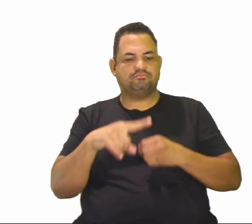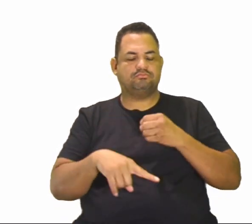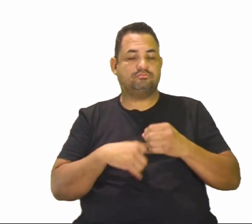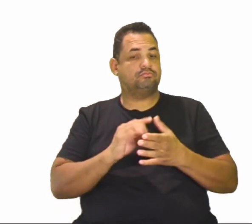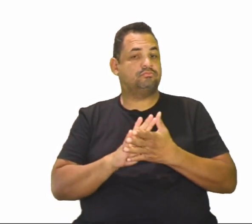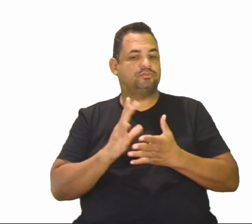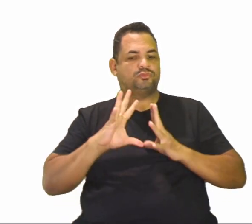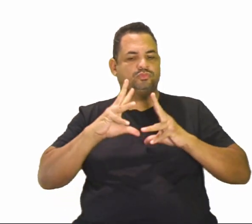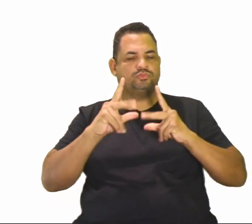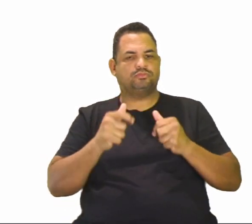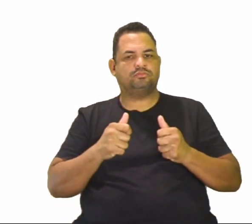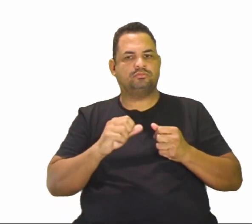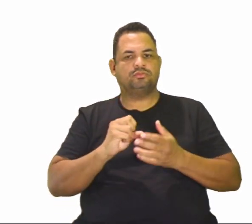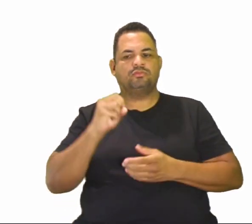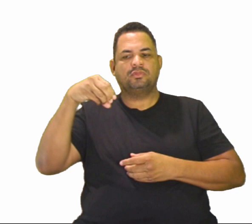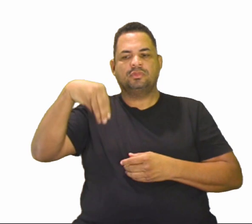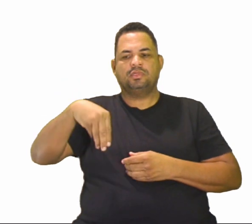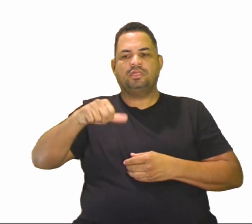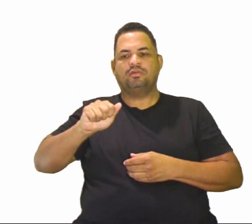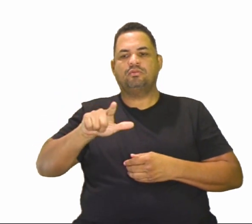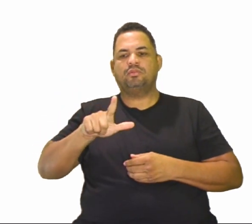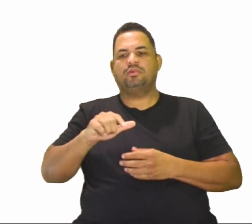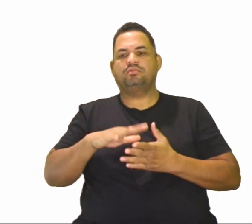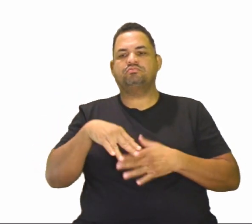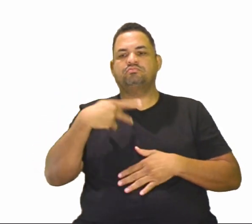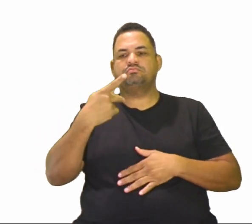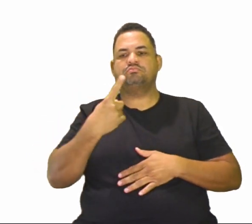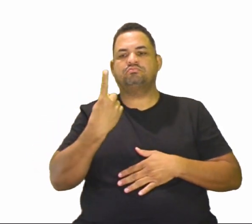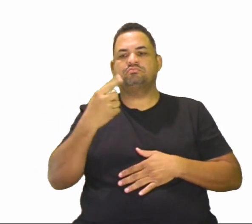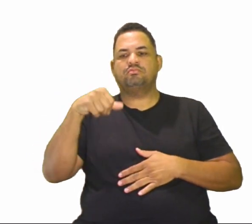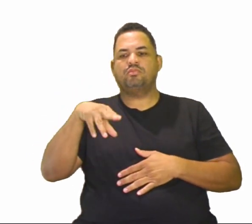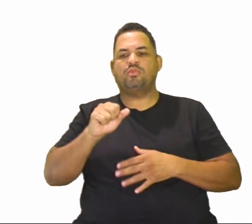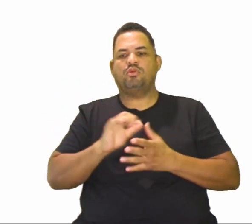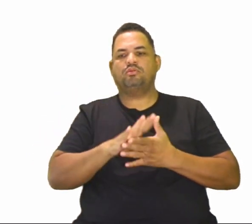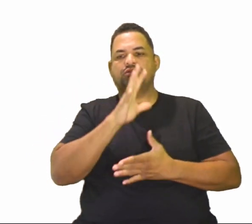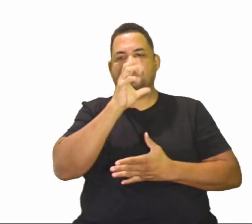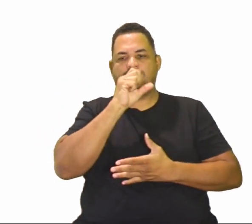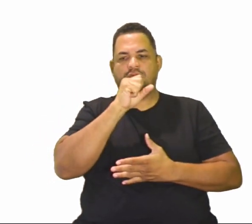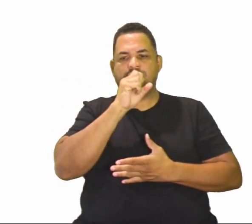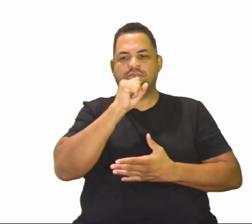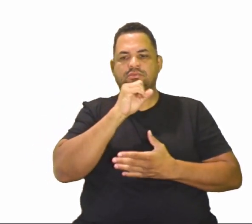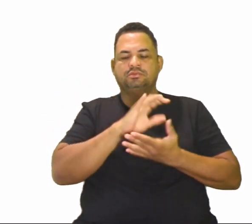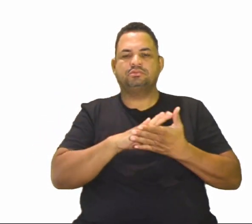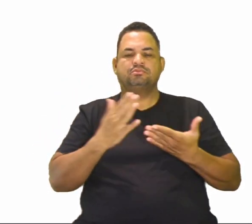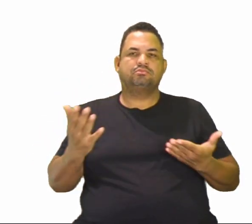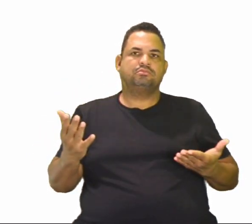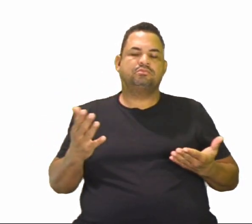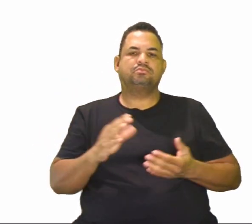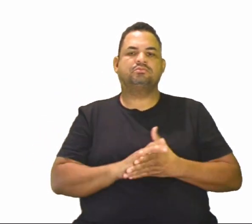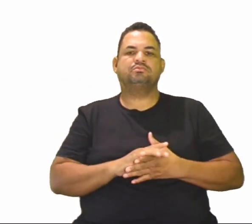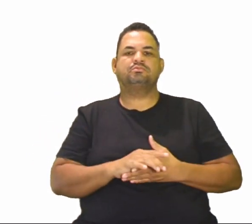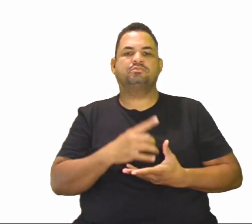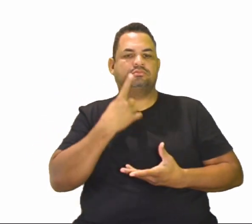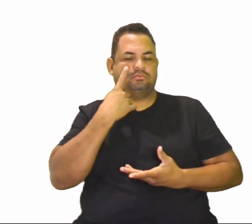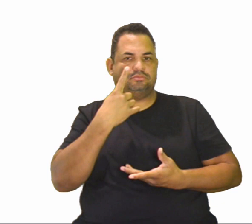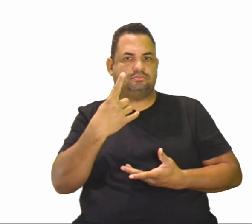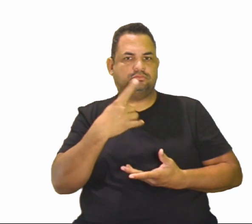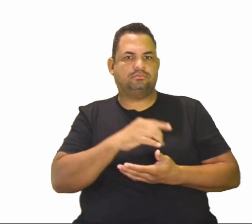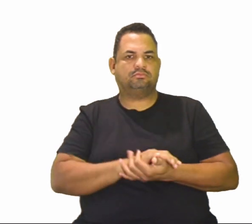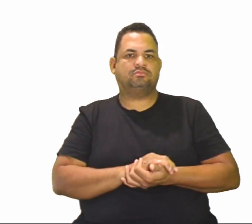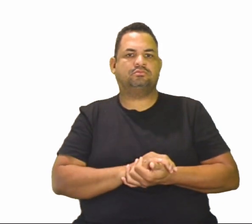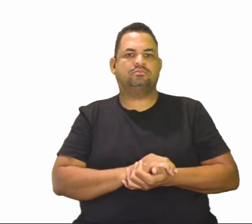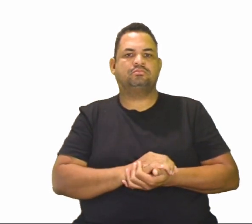sim, toda vida que falar um mol, se eu falar um mol de laranja, meu caro aluno, aí você vai ver